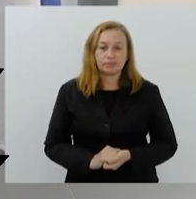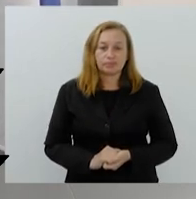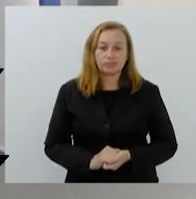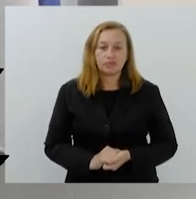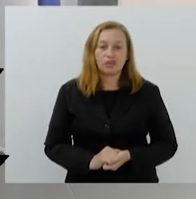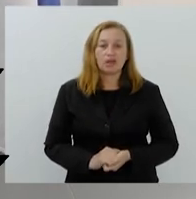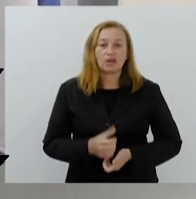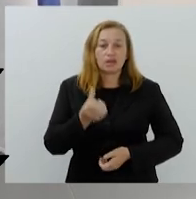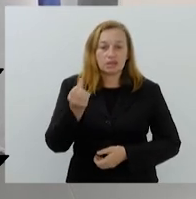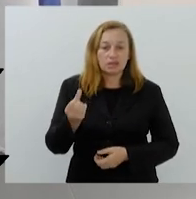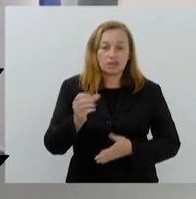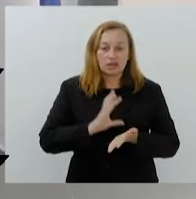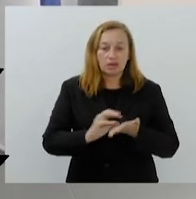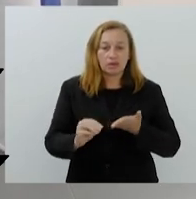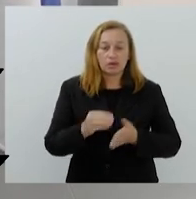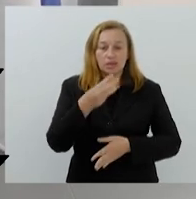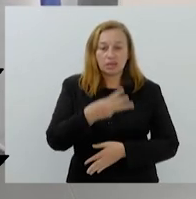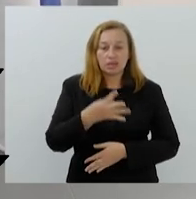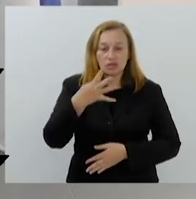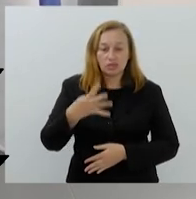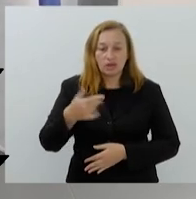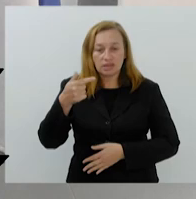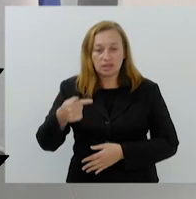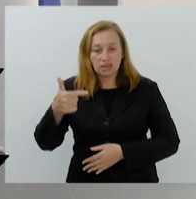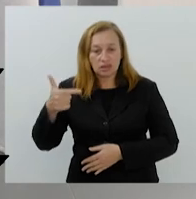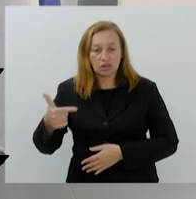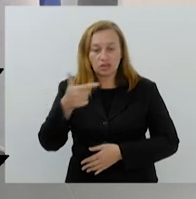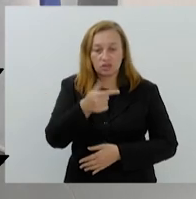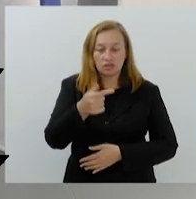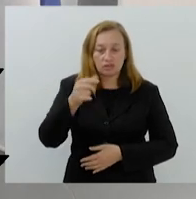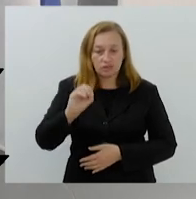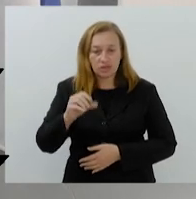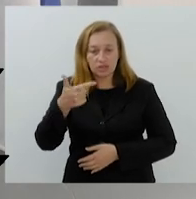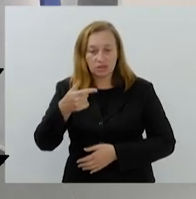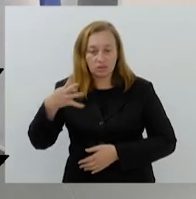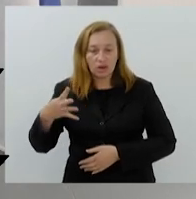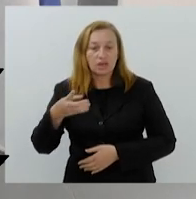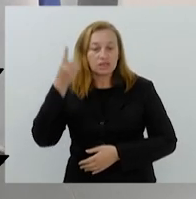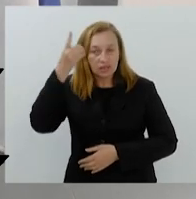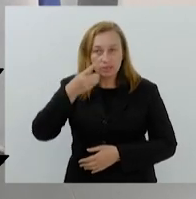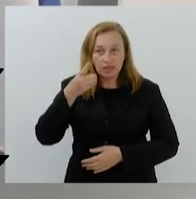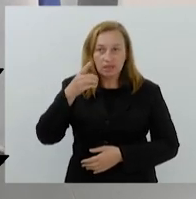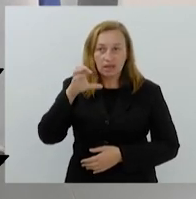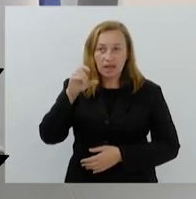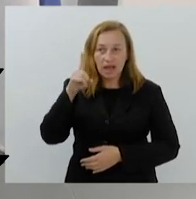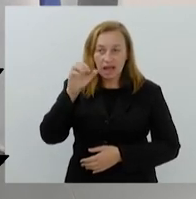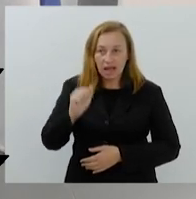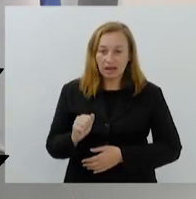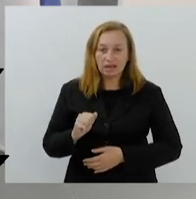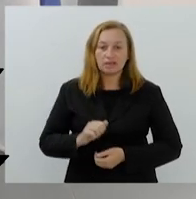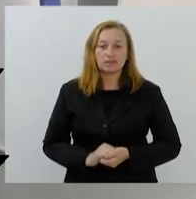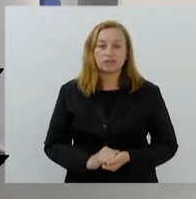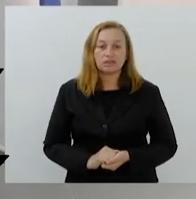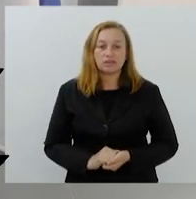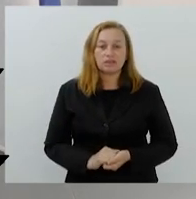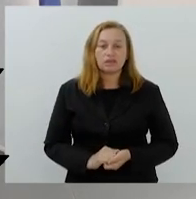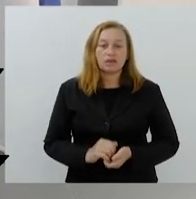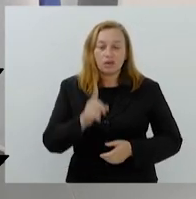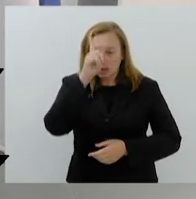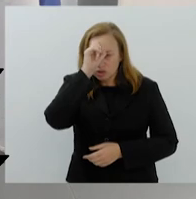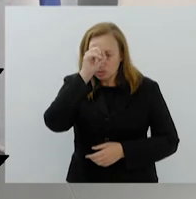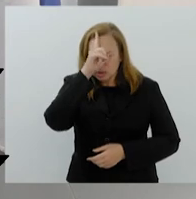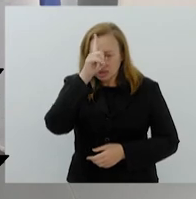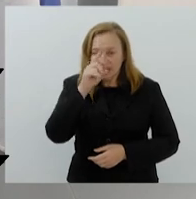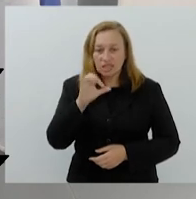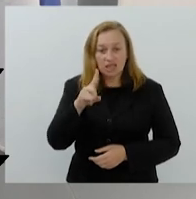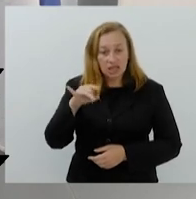Item 6 da pauta, projeto de lei 3472 de 24, de autoria da deputada Carla Machado, que determina que hospitais, clínicas, centros